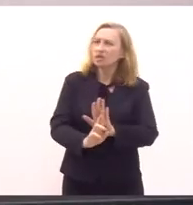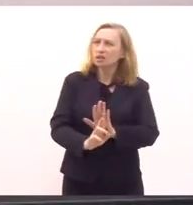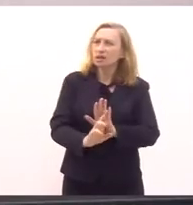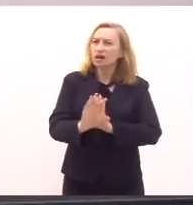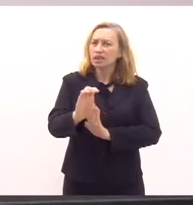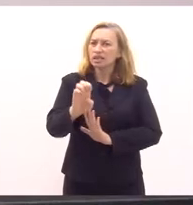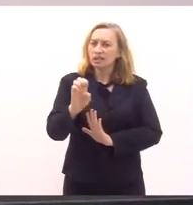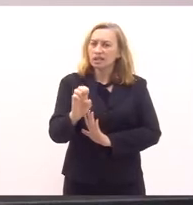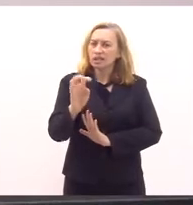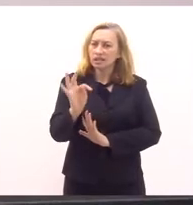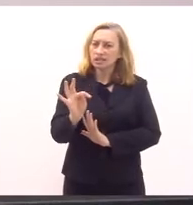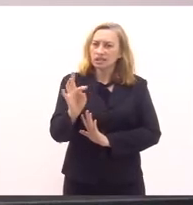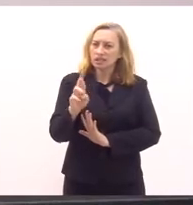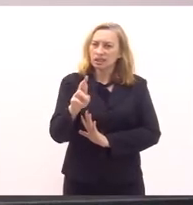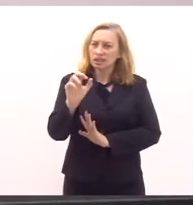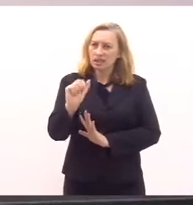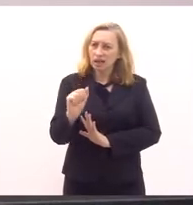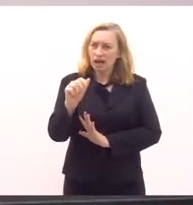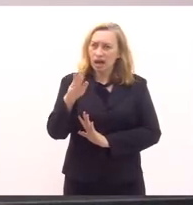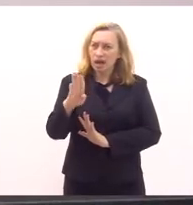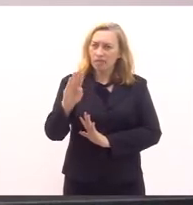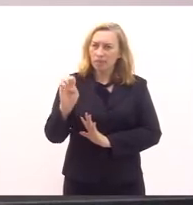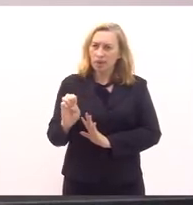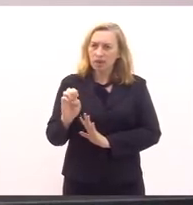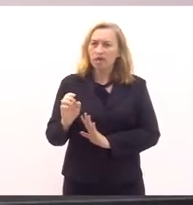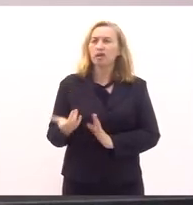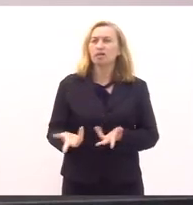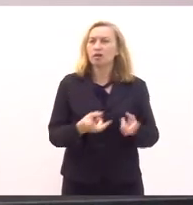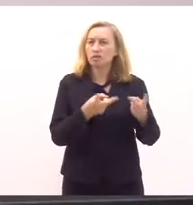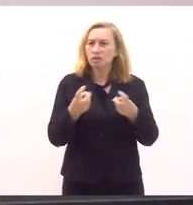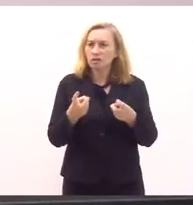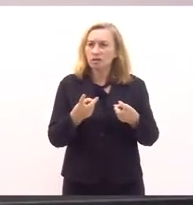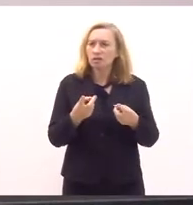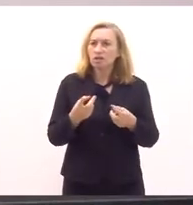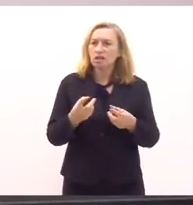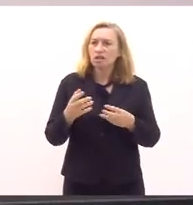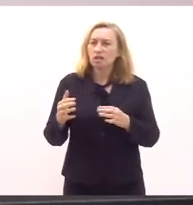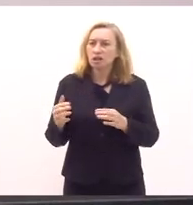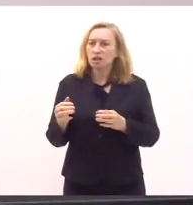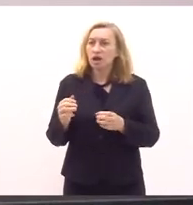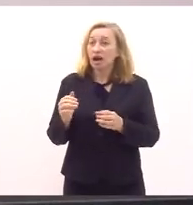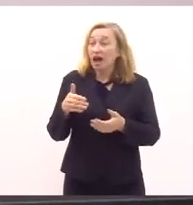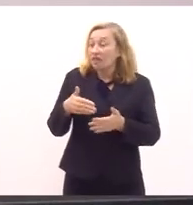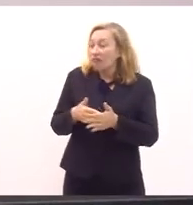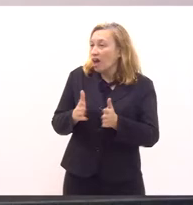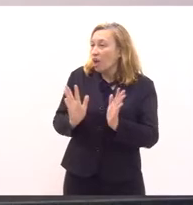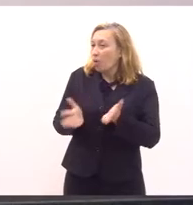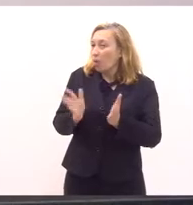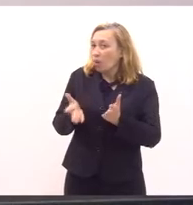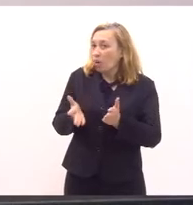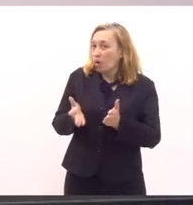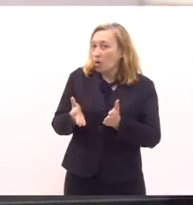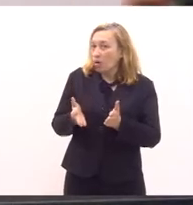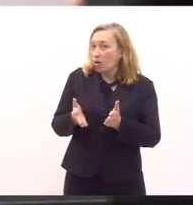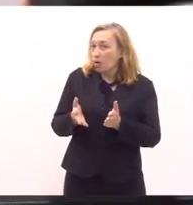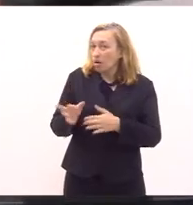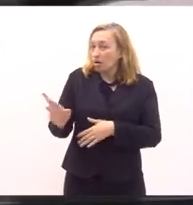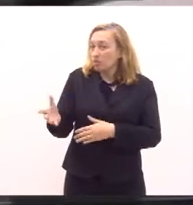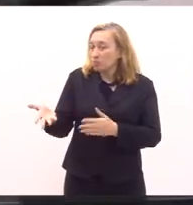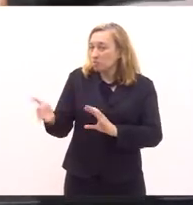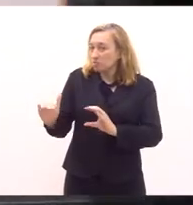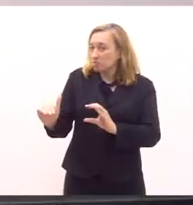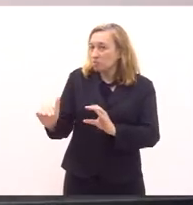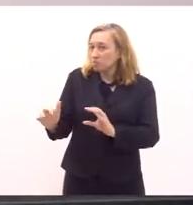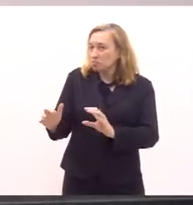CETRAB, que no observatório, que levou, que ia trazer, e até agora, eu pelo menos, e eu sei que a bancada não recebeu nenhum